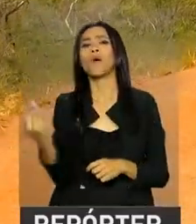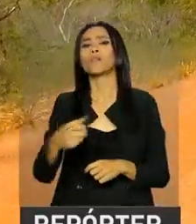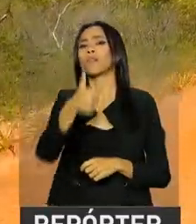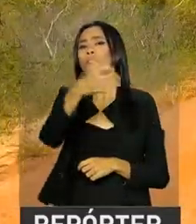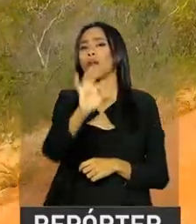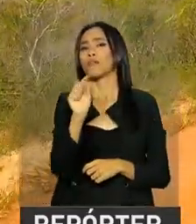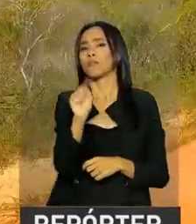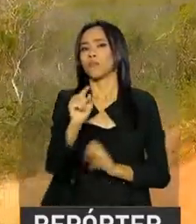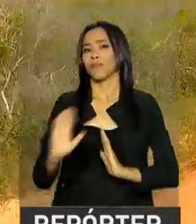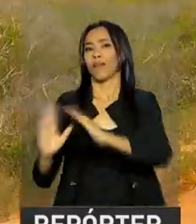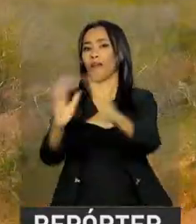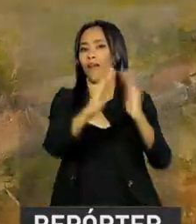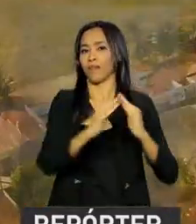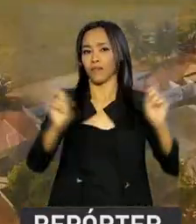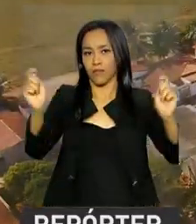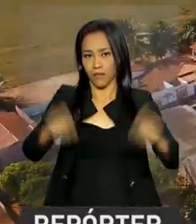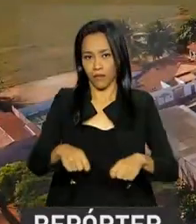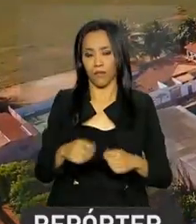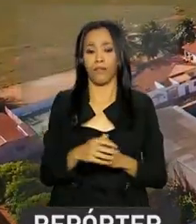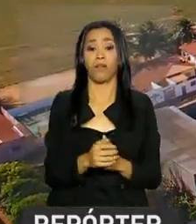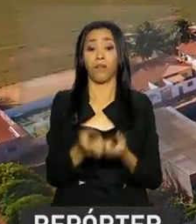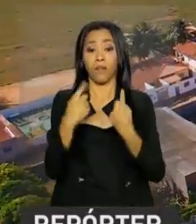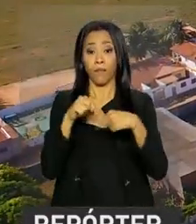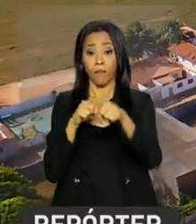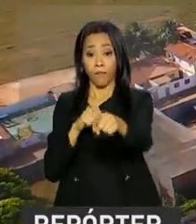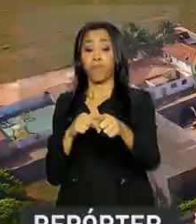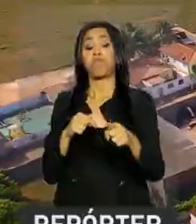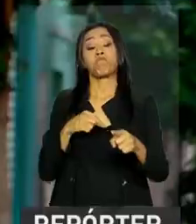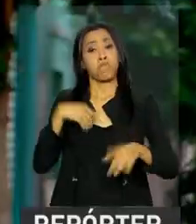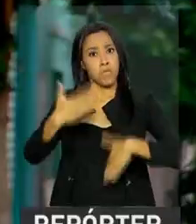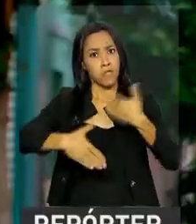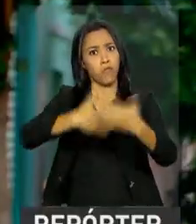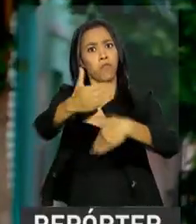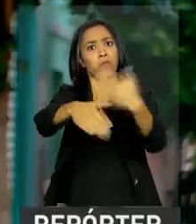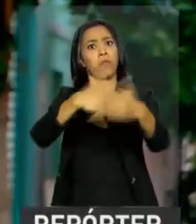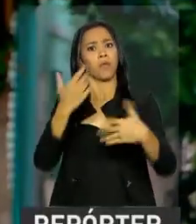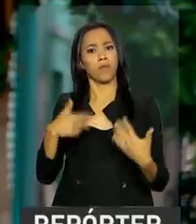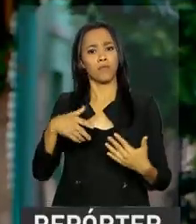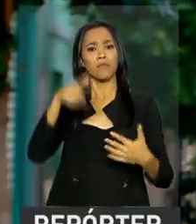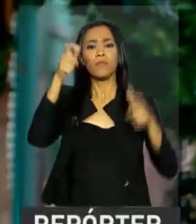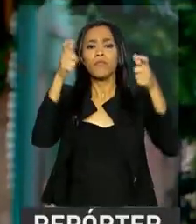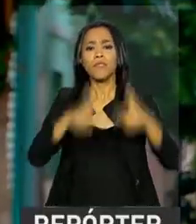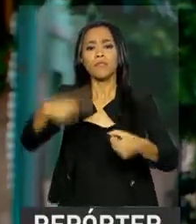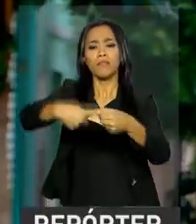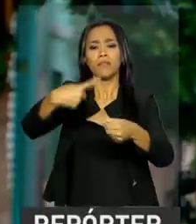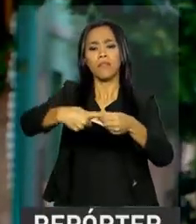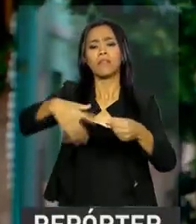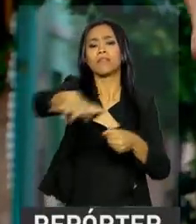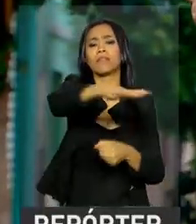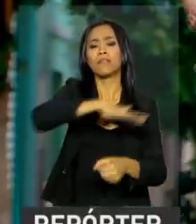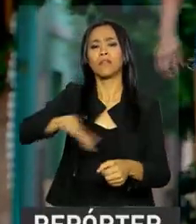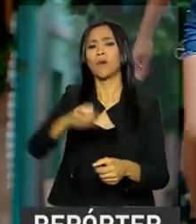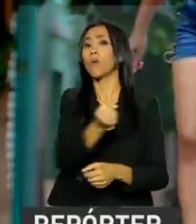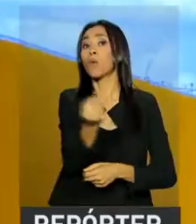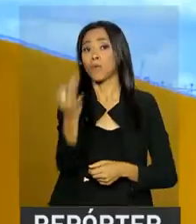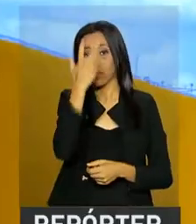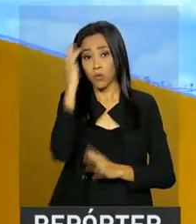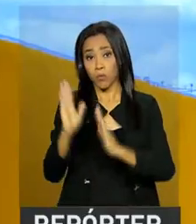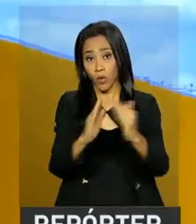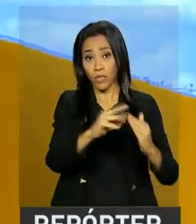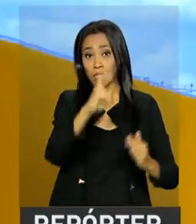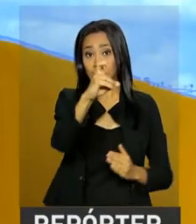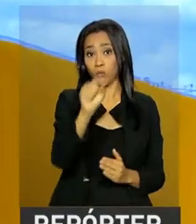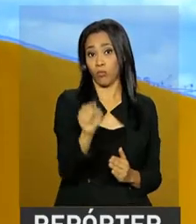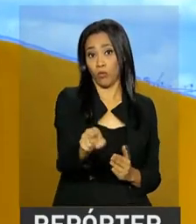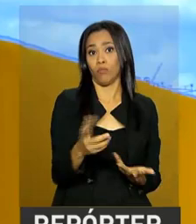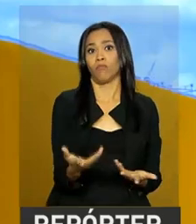residências. Energia limpa que produz desenvolvimento. O município de Parazinho tem cerca de 5 mil habitantes e viu